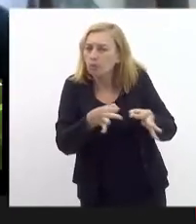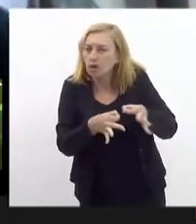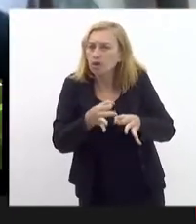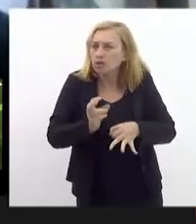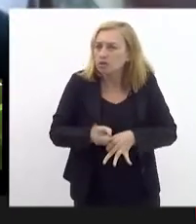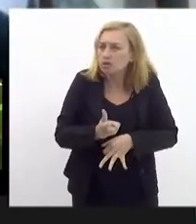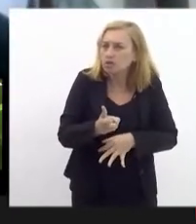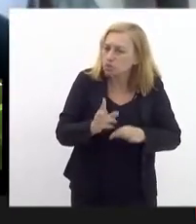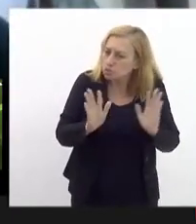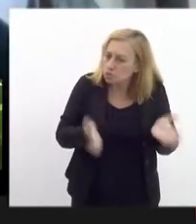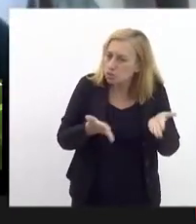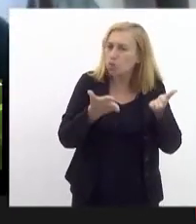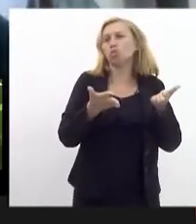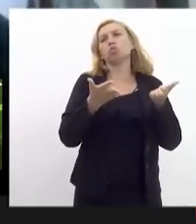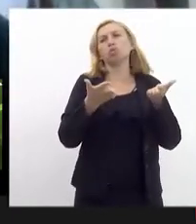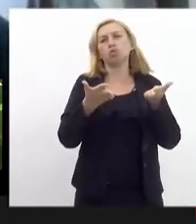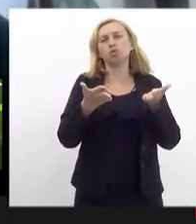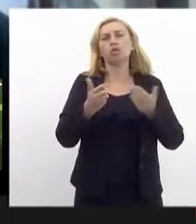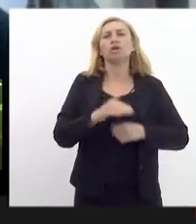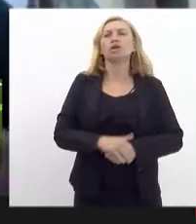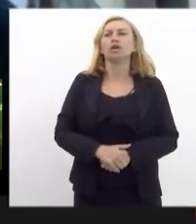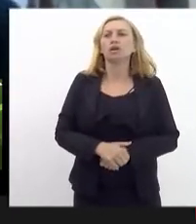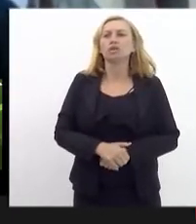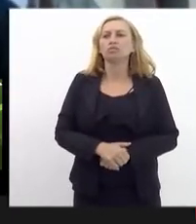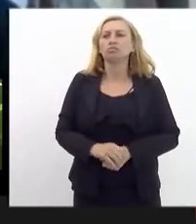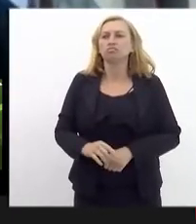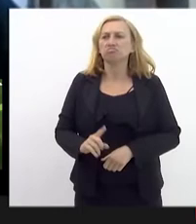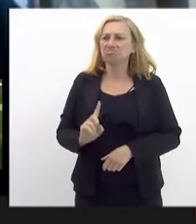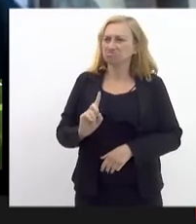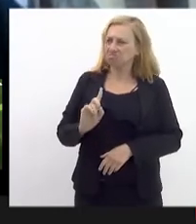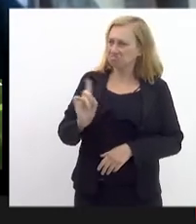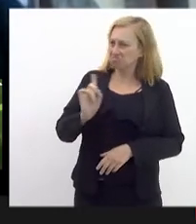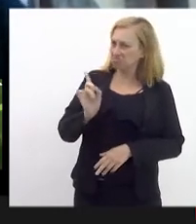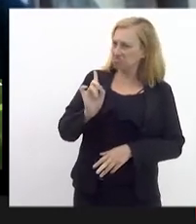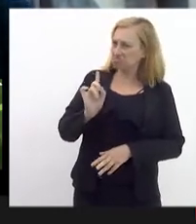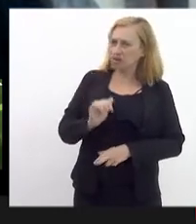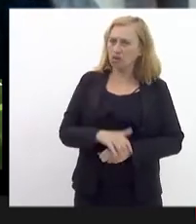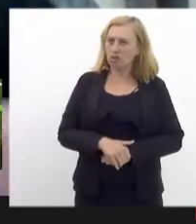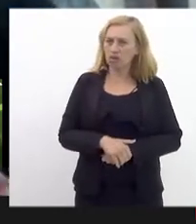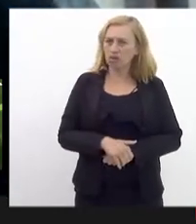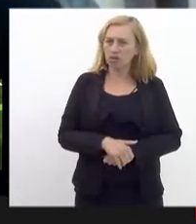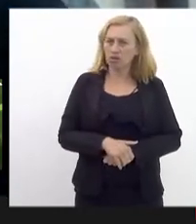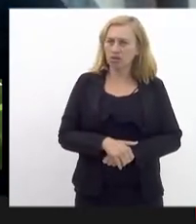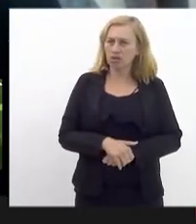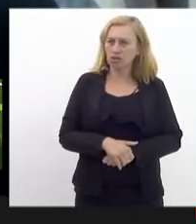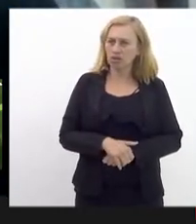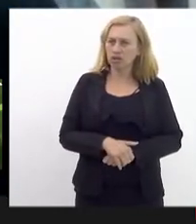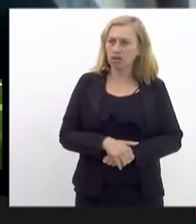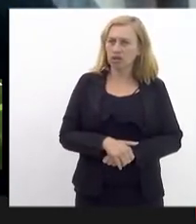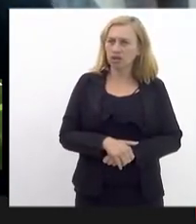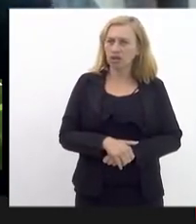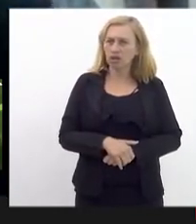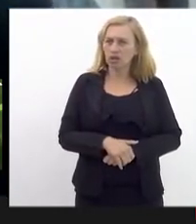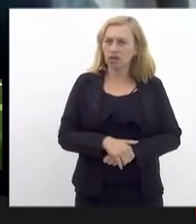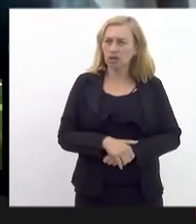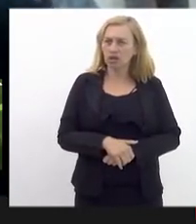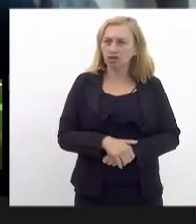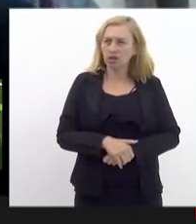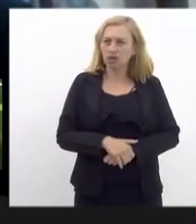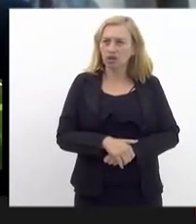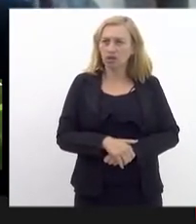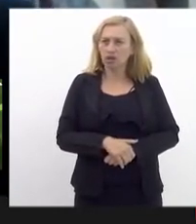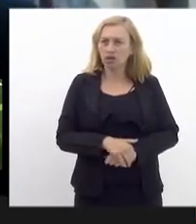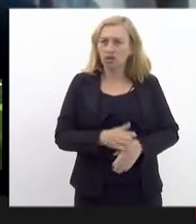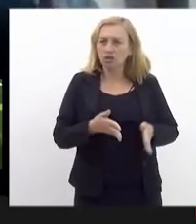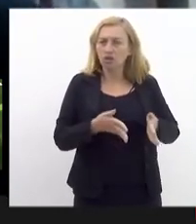de incentivo, de estímulo, não ficasse contido apenas, confinado apenas